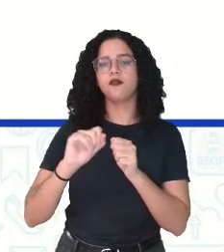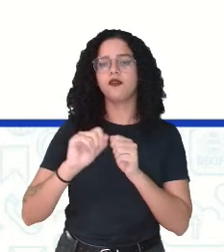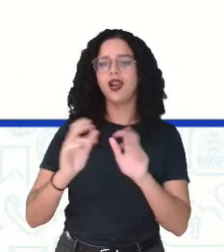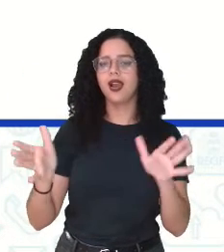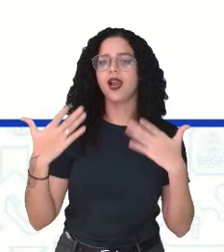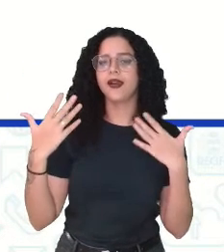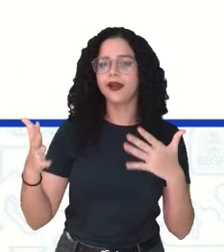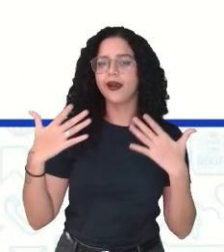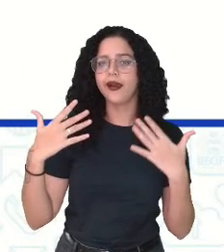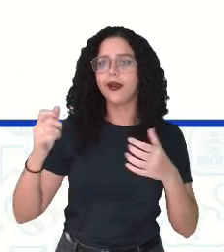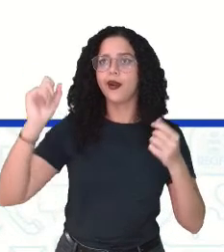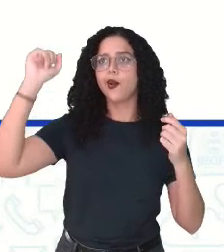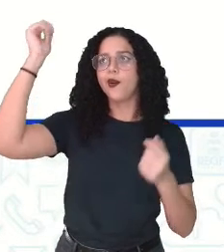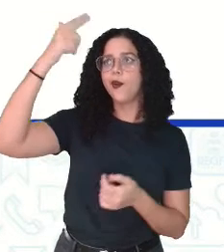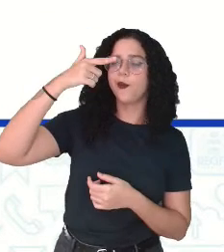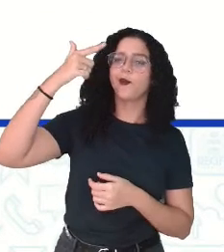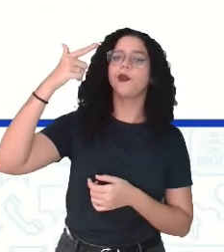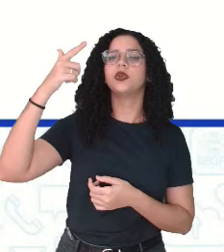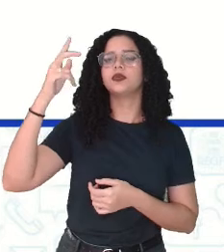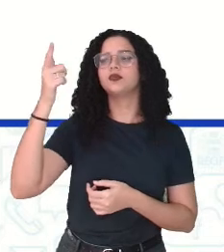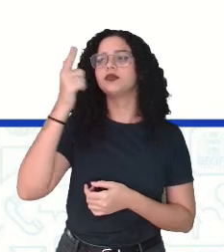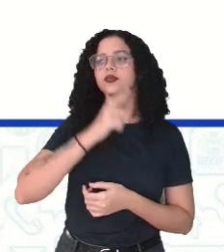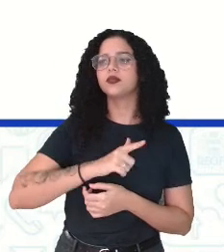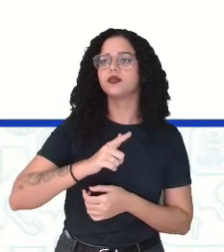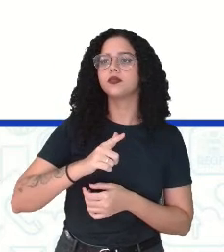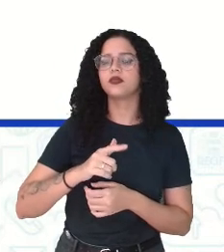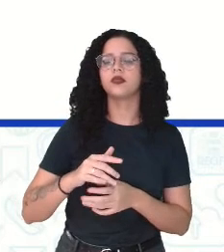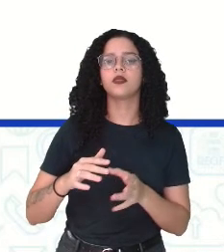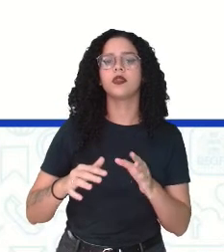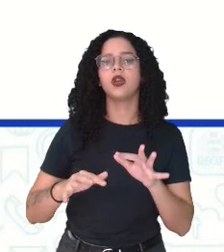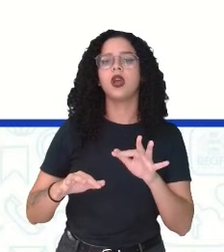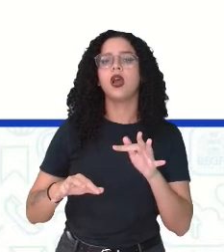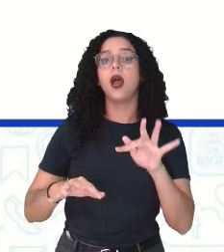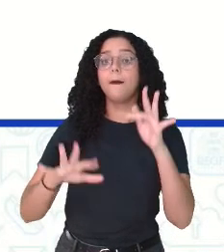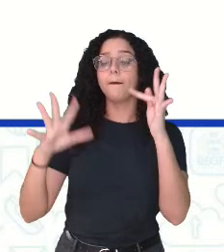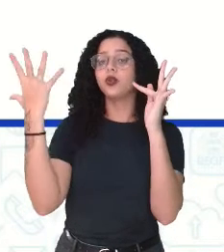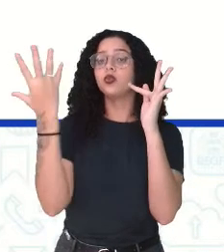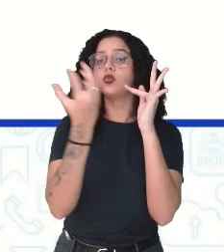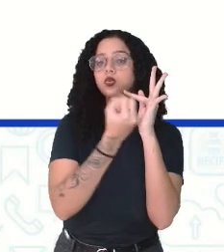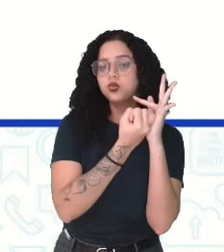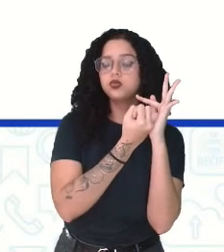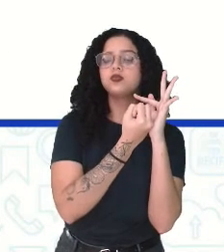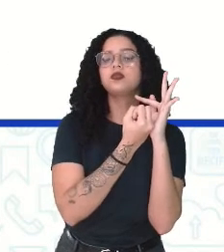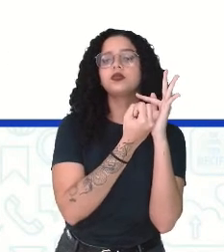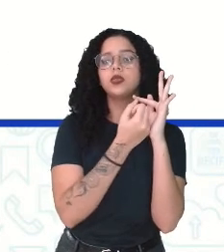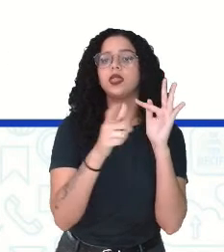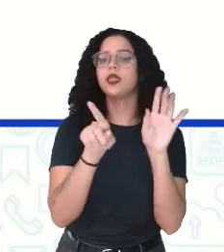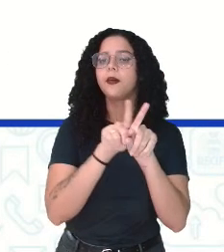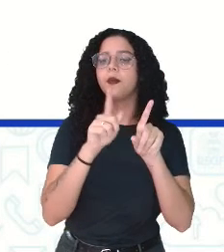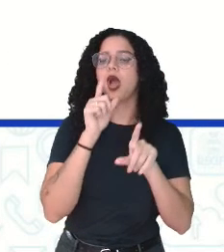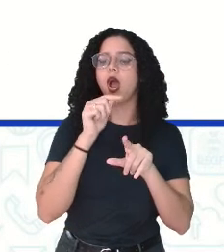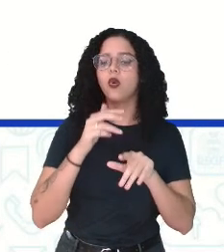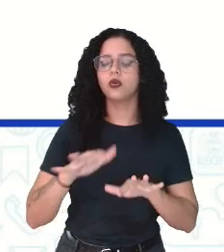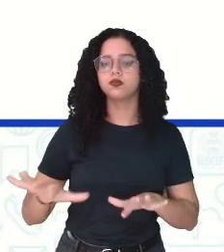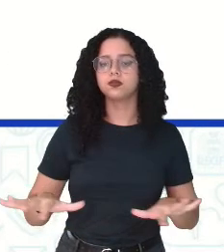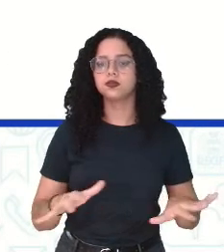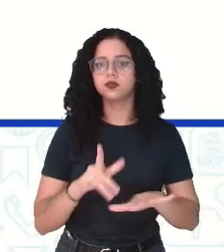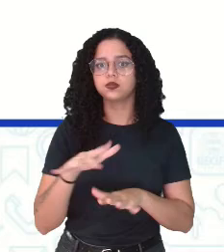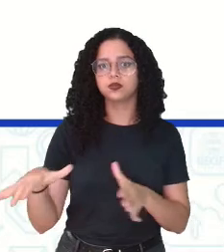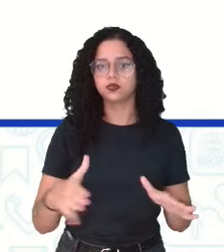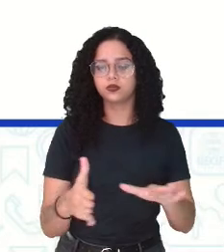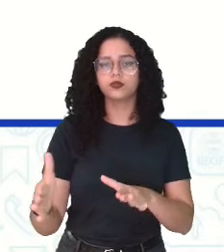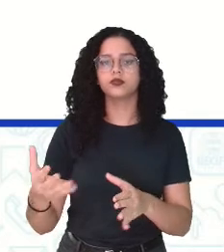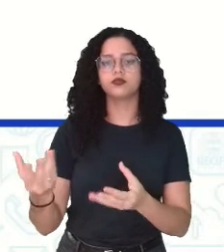calor, né, e essa luz para que as plantas realizem fotossíntese, as plantas, as algas nos oceanos, né,